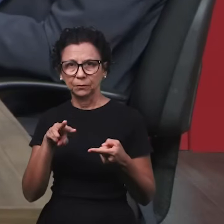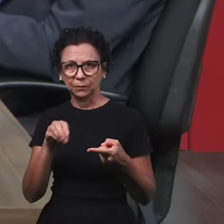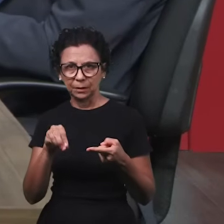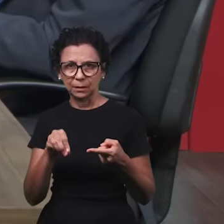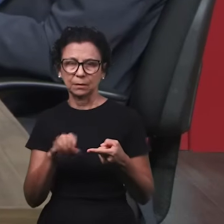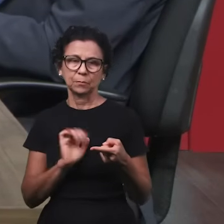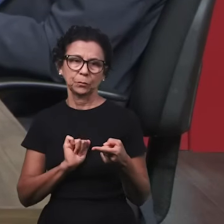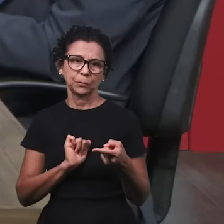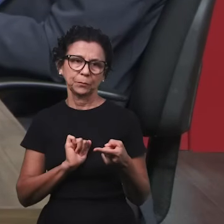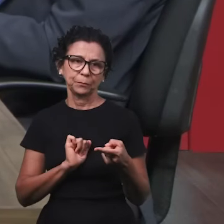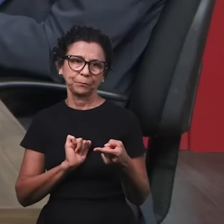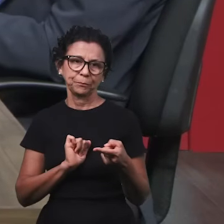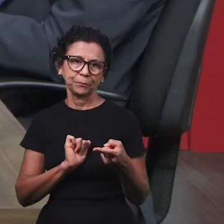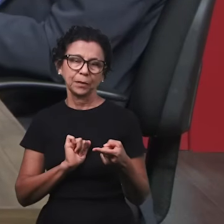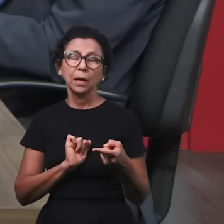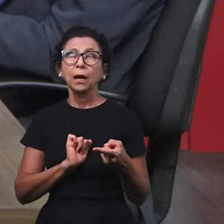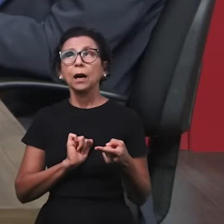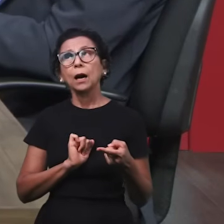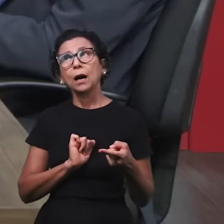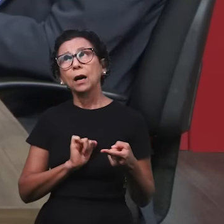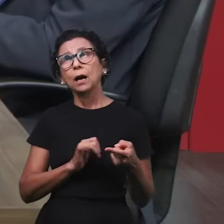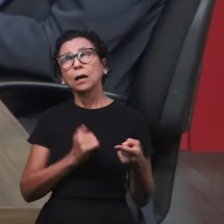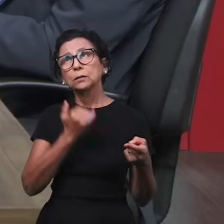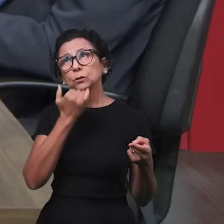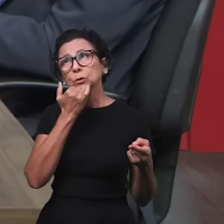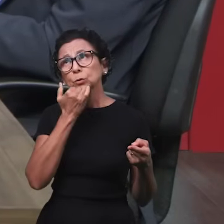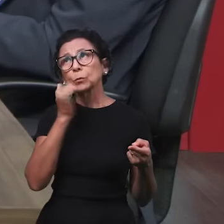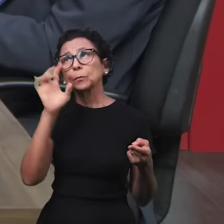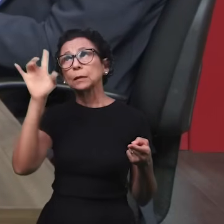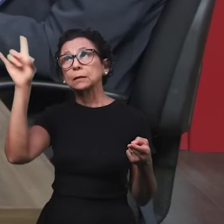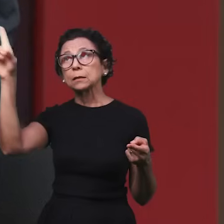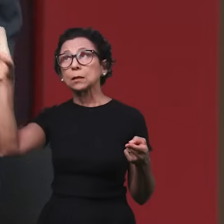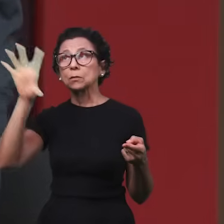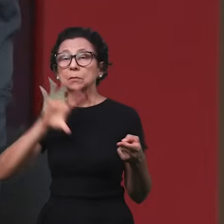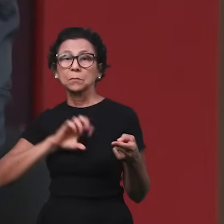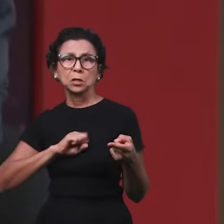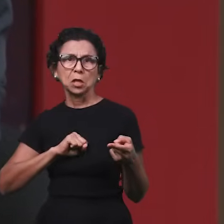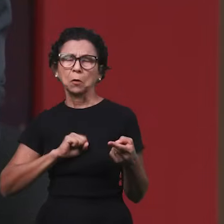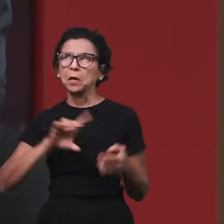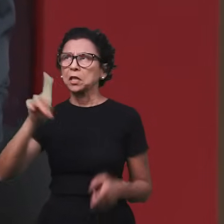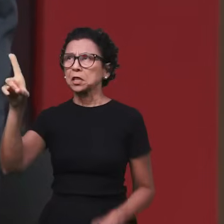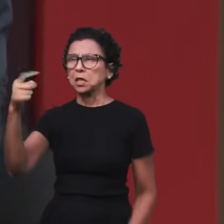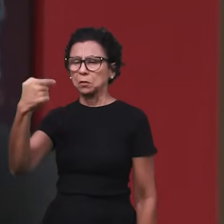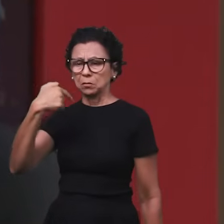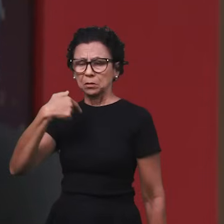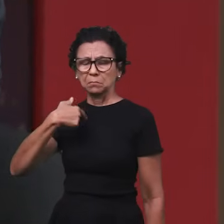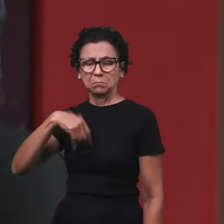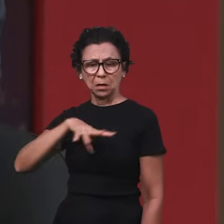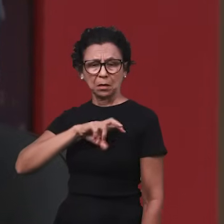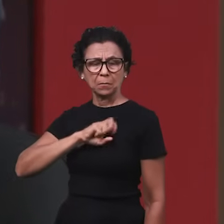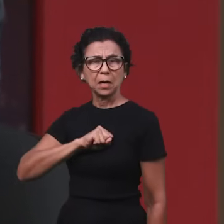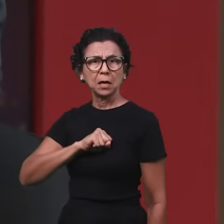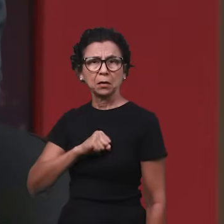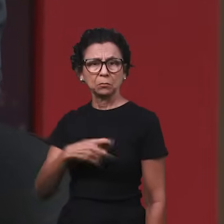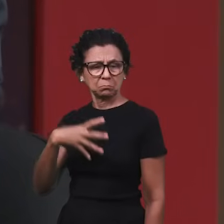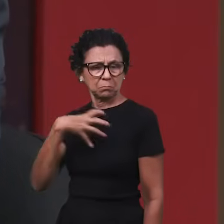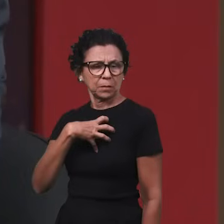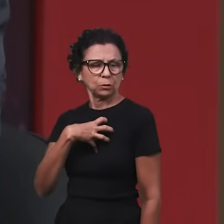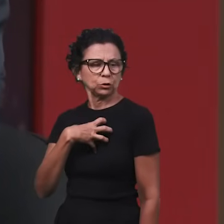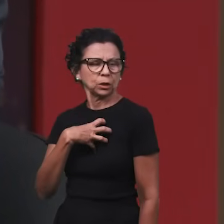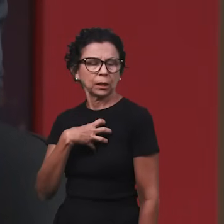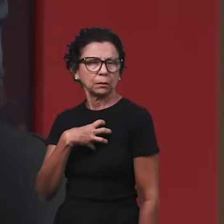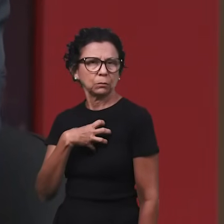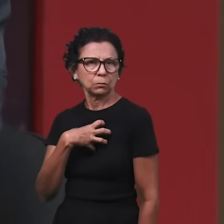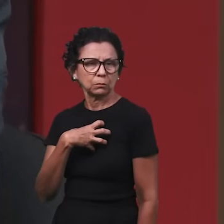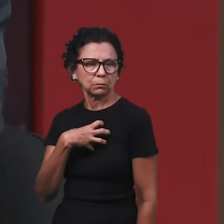a desculpa é o Deus do amor. Não, Deus, ele me ama do jeito que eu sou, da forma que é a